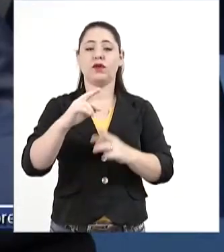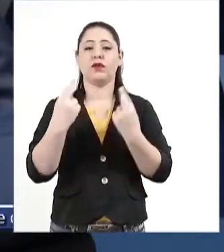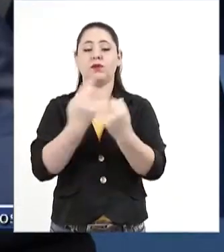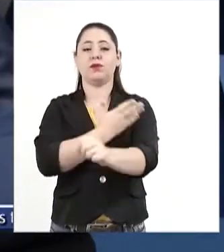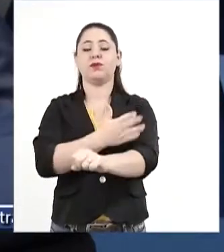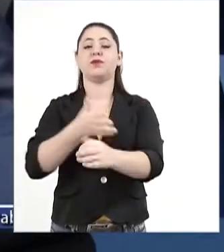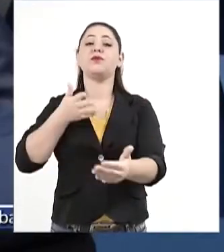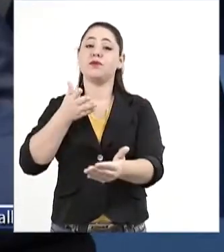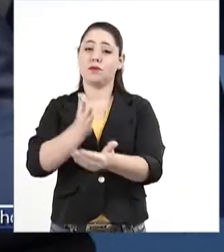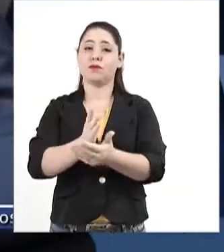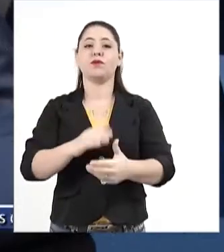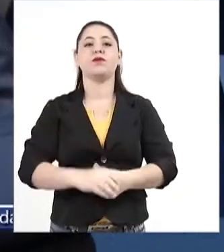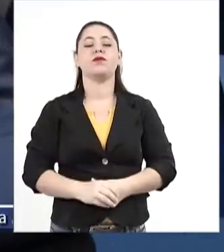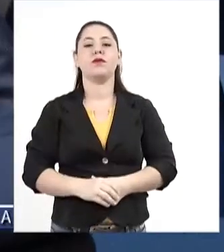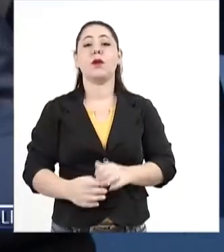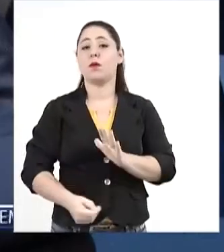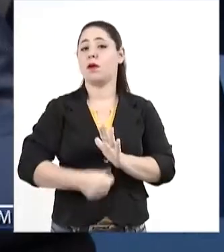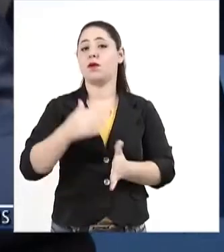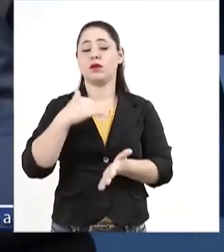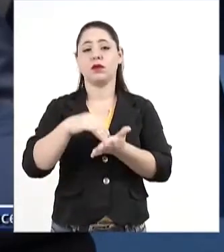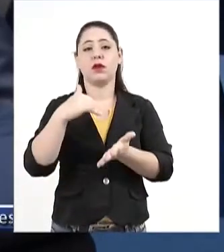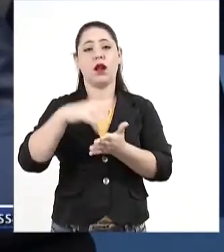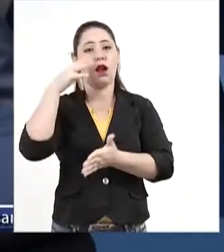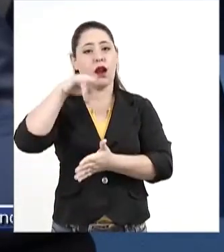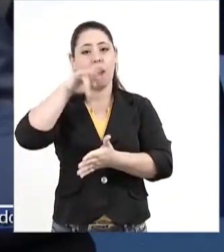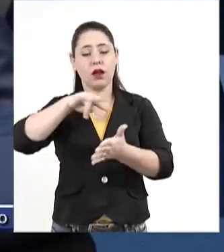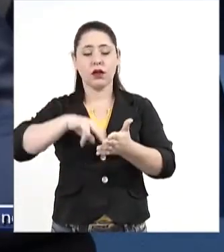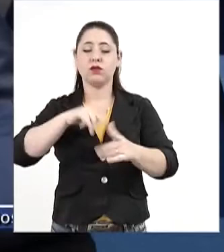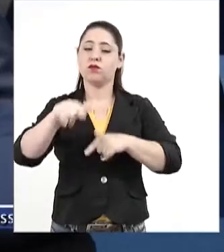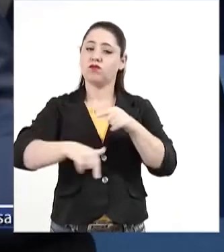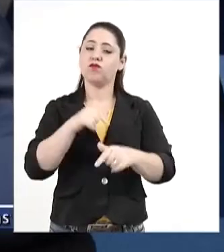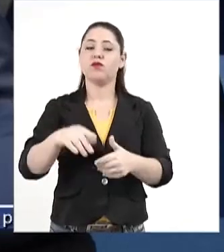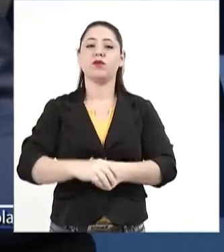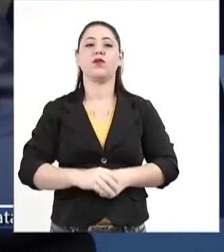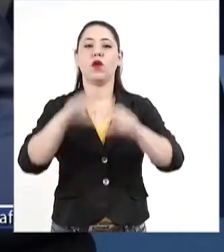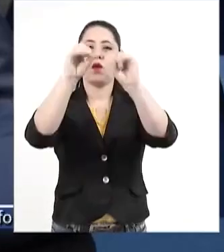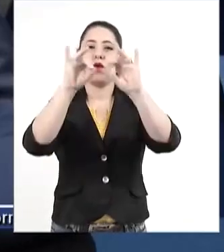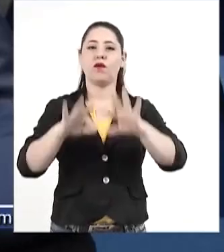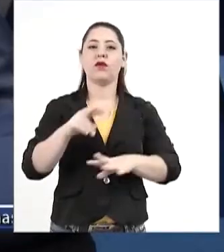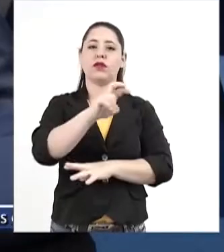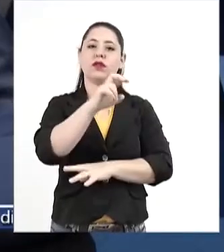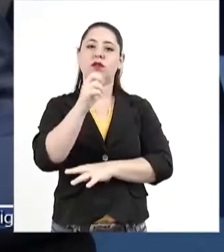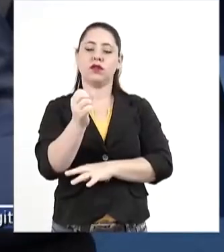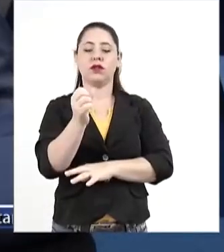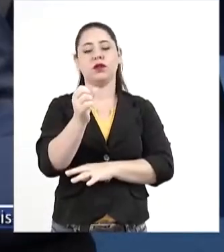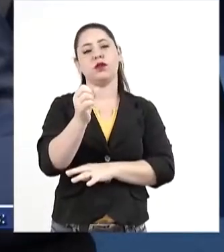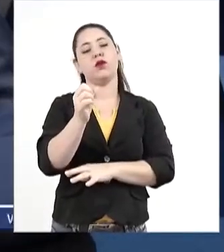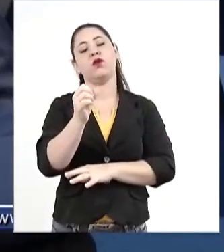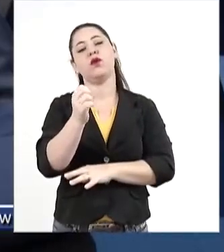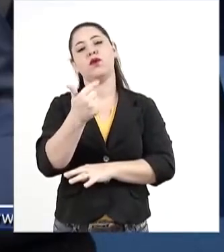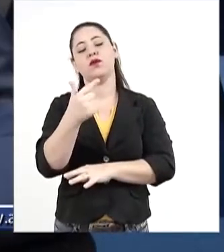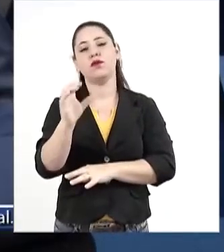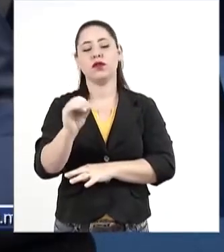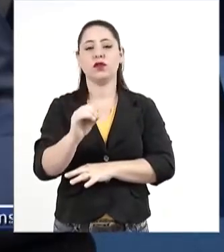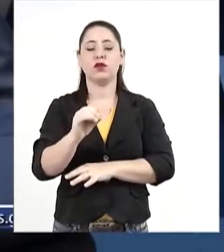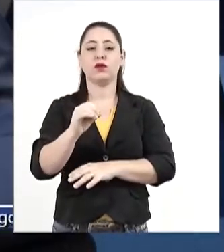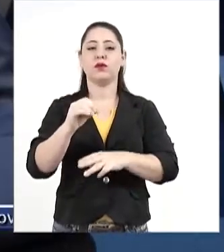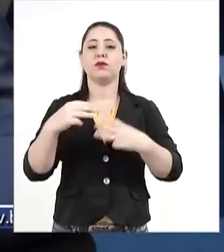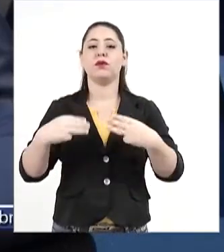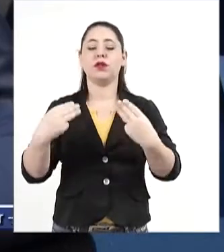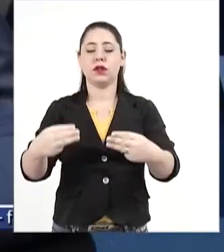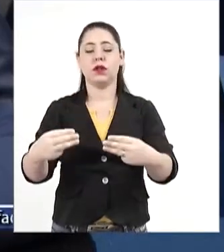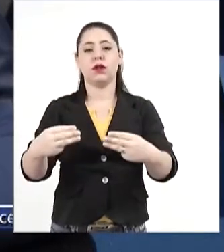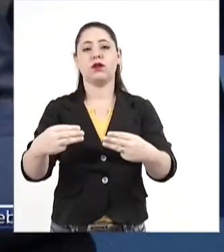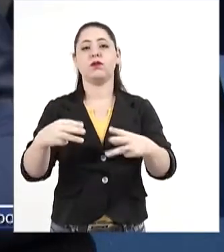mesma aprovada. Pelo senhor primeiro secretário foram lidos os seguintes expedientes. Ofício número 5520 do Ministério Público de Mato Grosso do